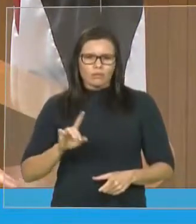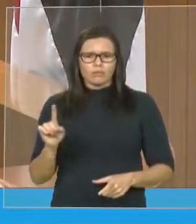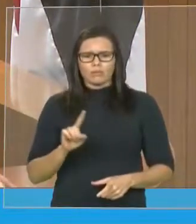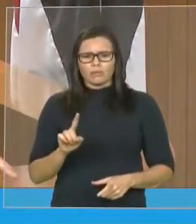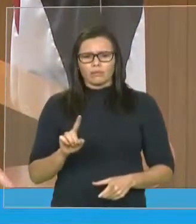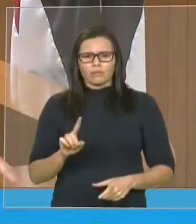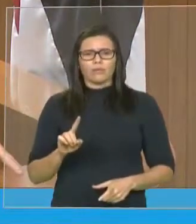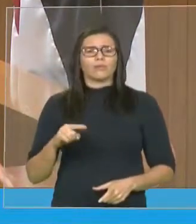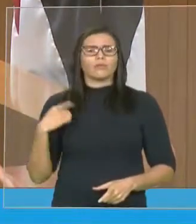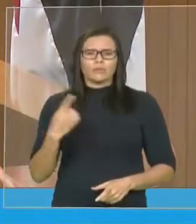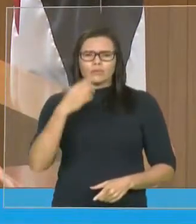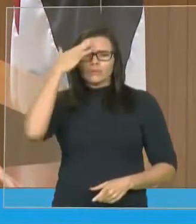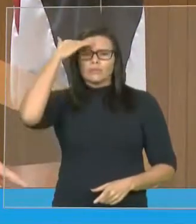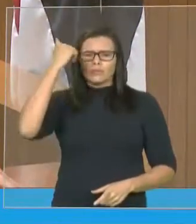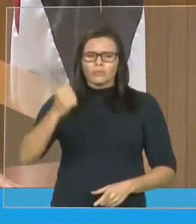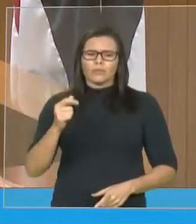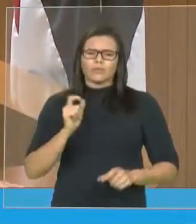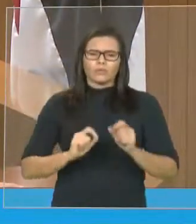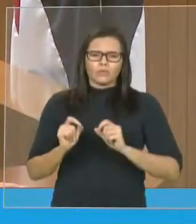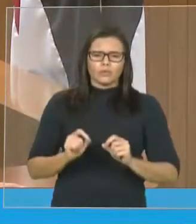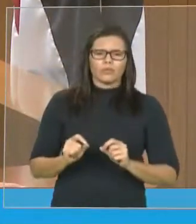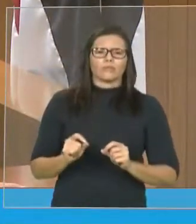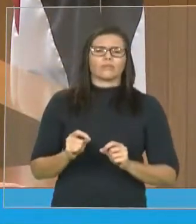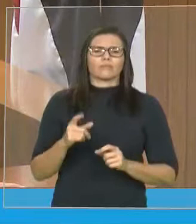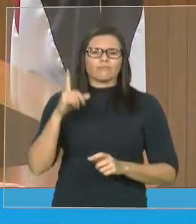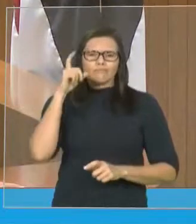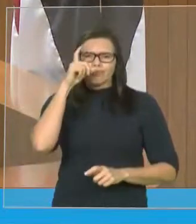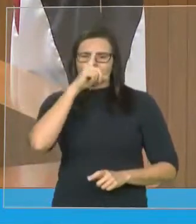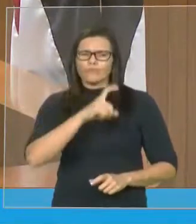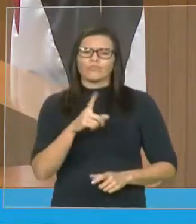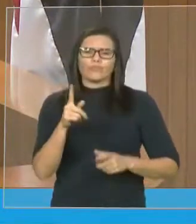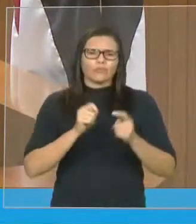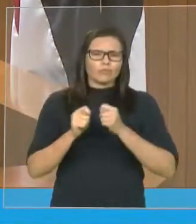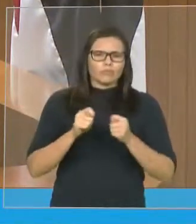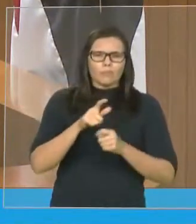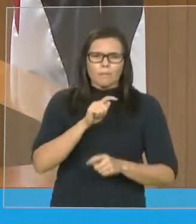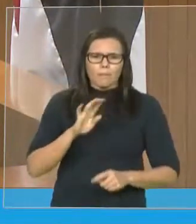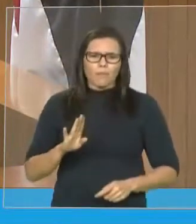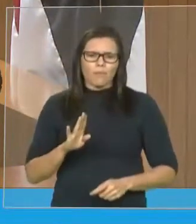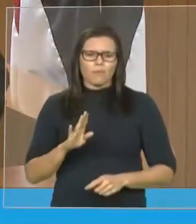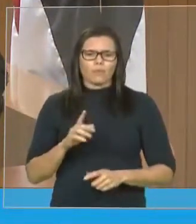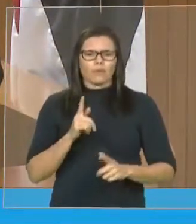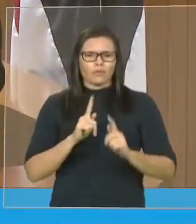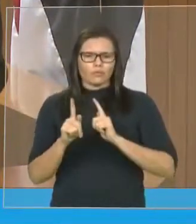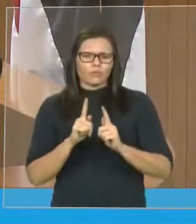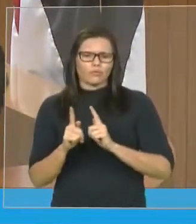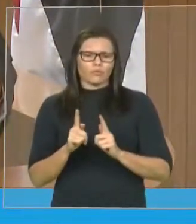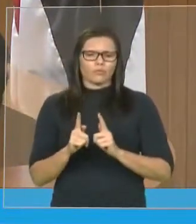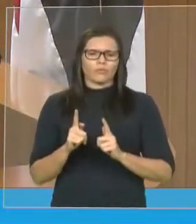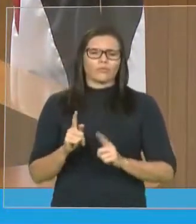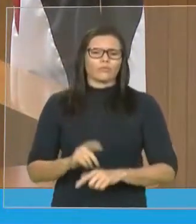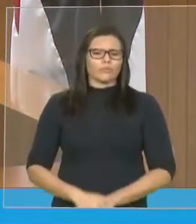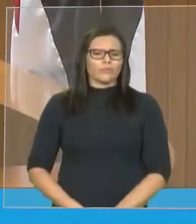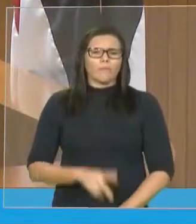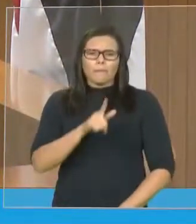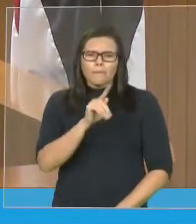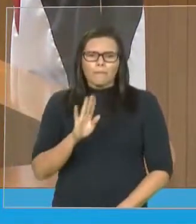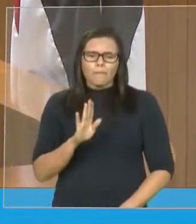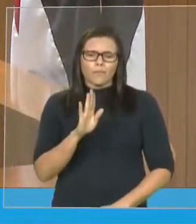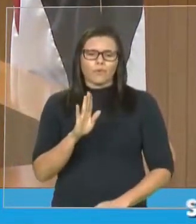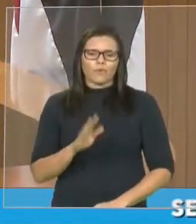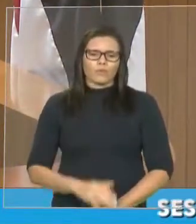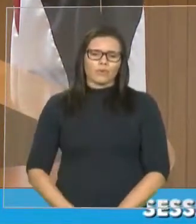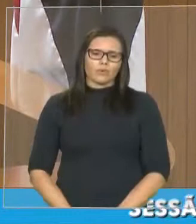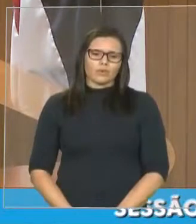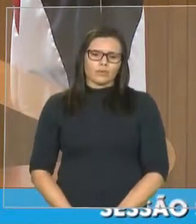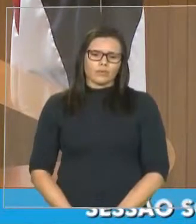da dificuldade de ordenar a despesa e de gerir a administração pública. Aquela gestão que é sempre compartilhada com um